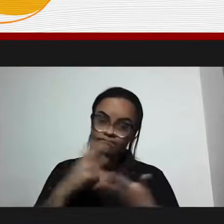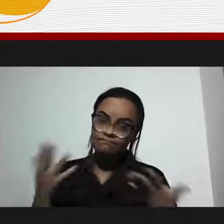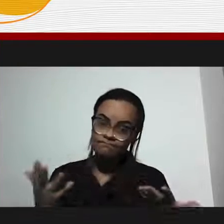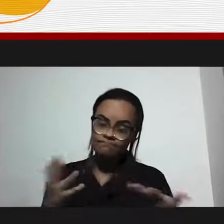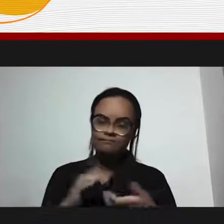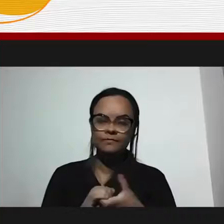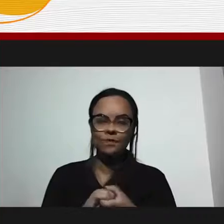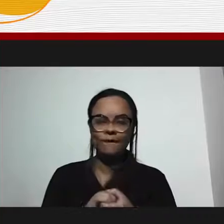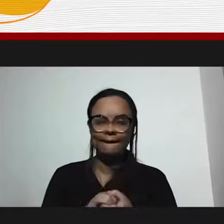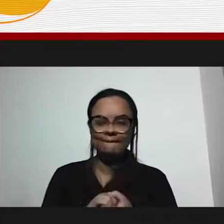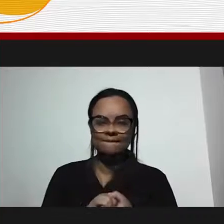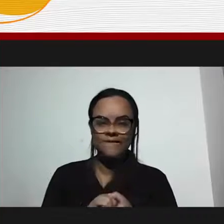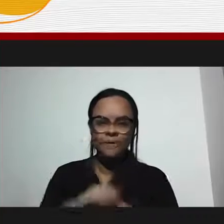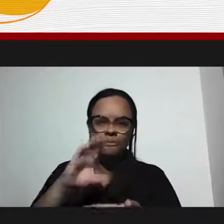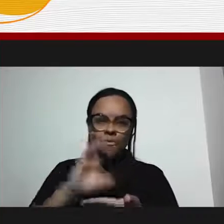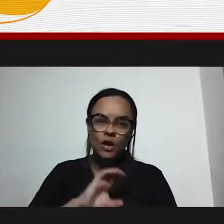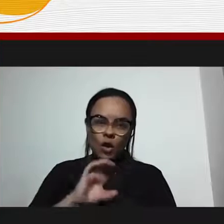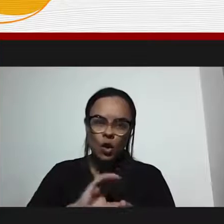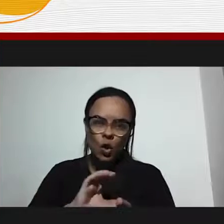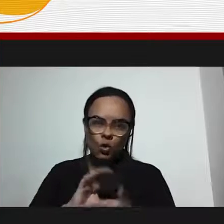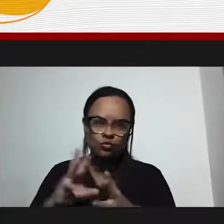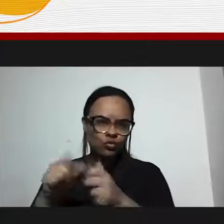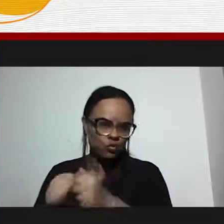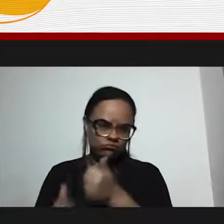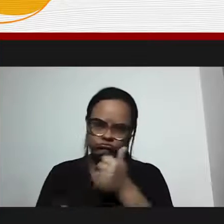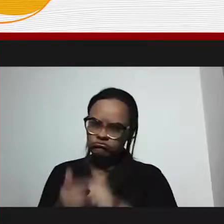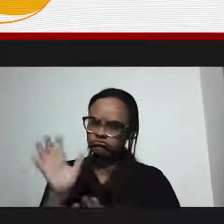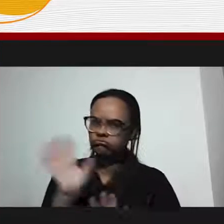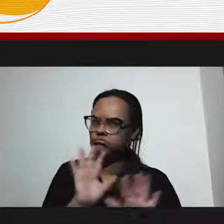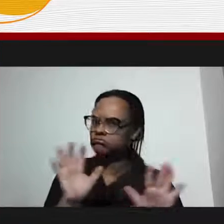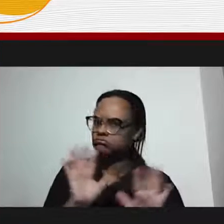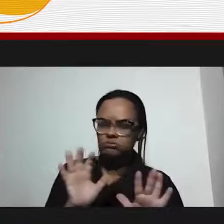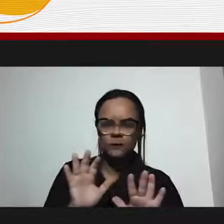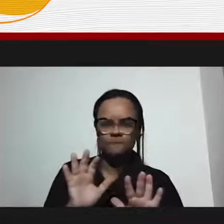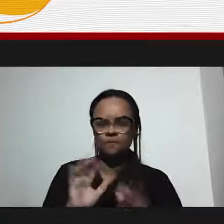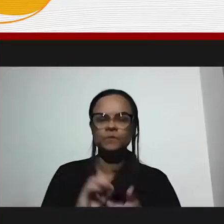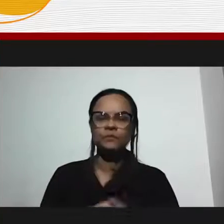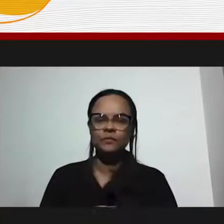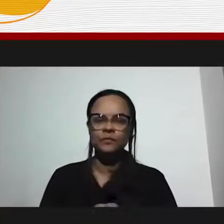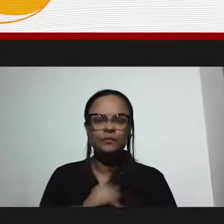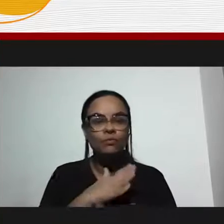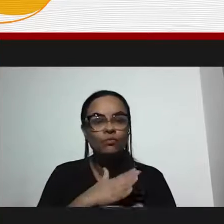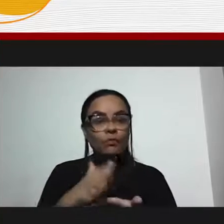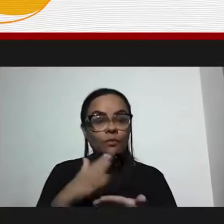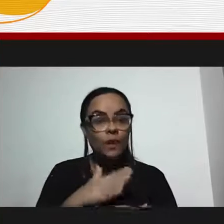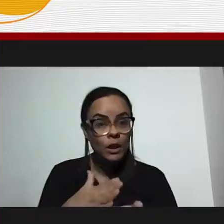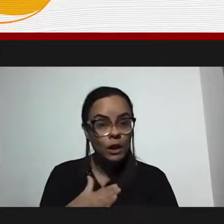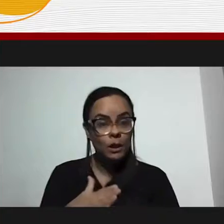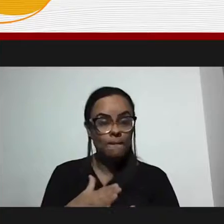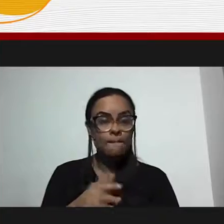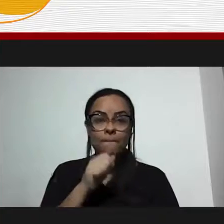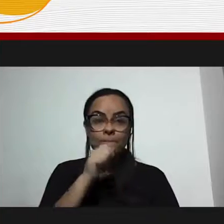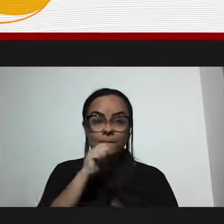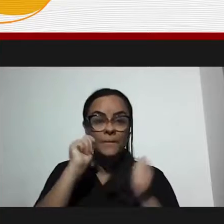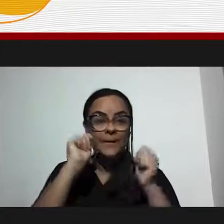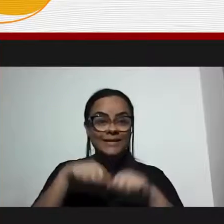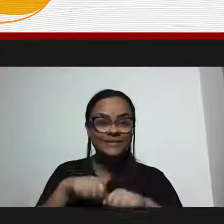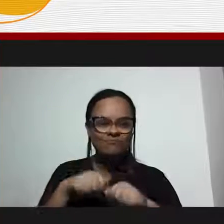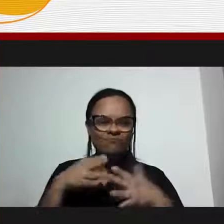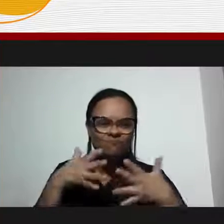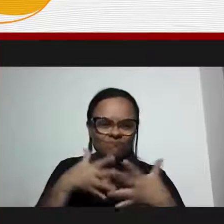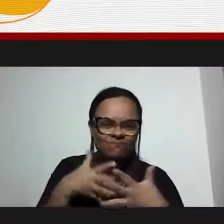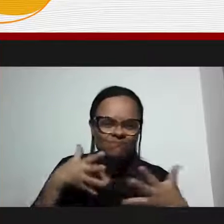que não beneficia todos os atletas. Aqueles que estão começando, eles ainda têm dificuldades